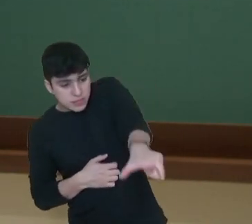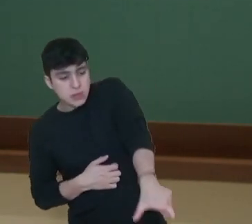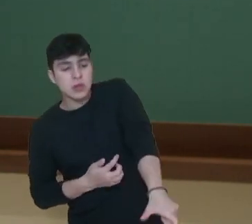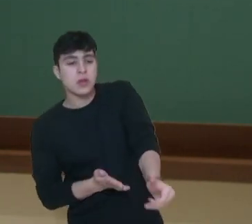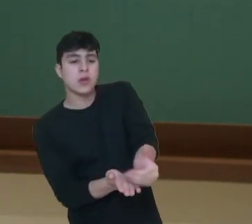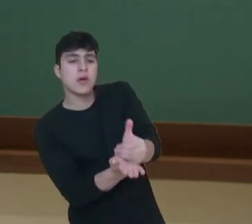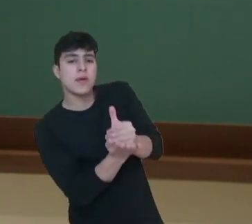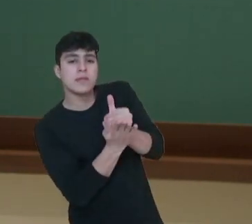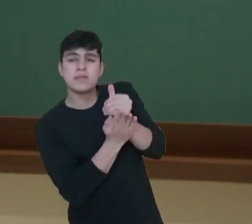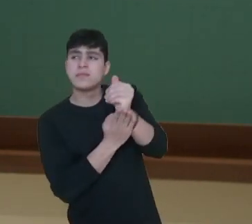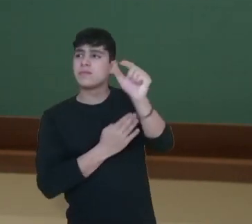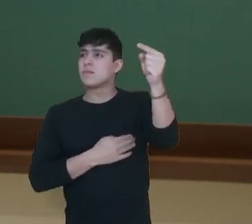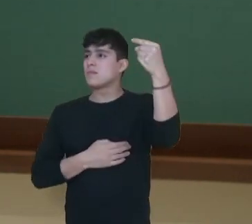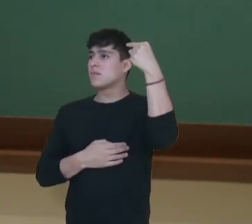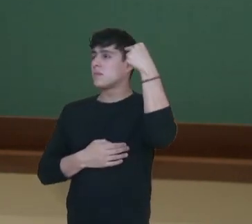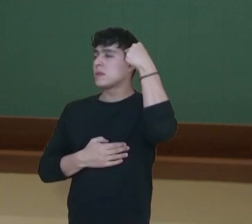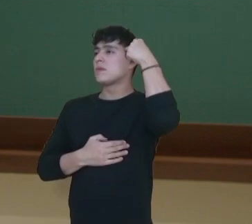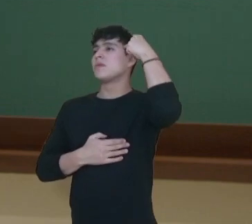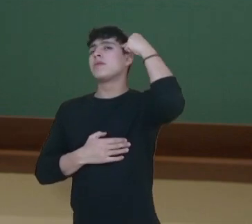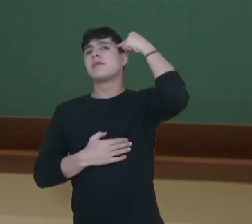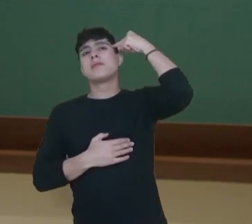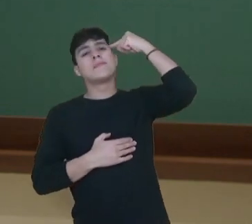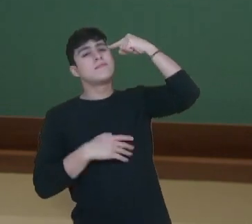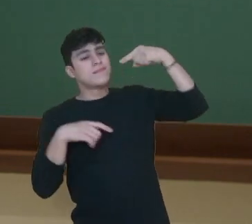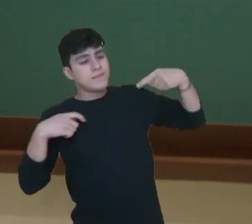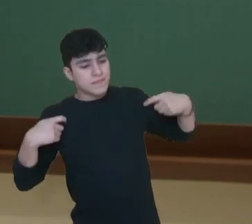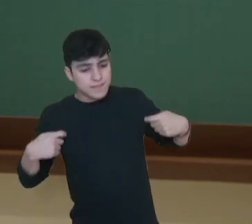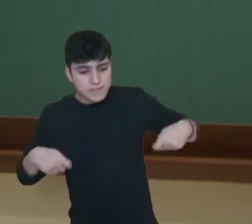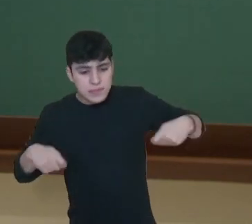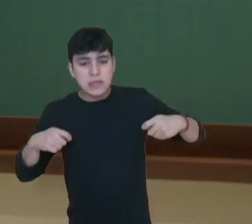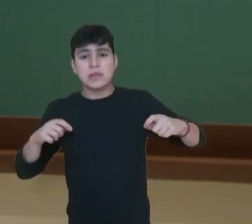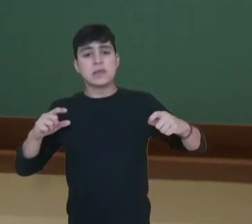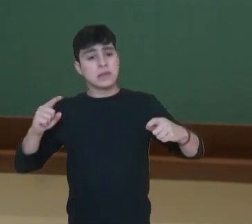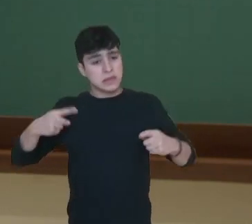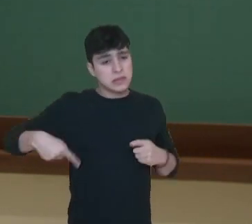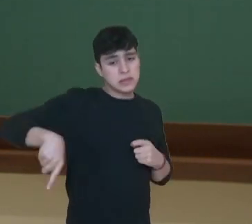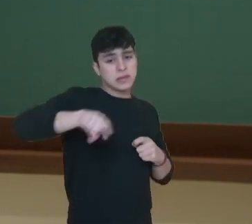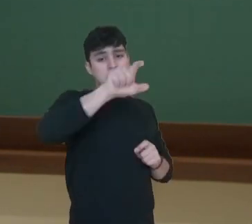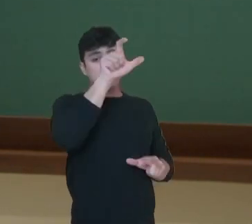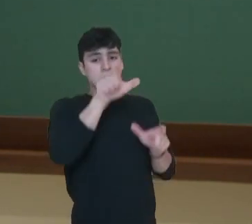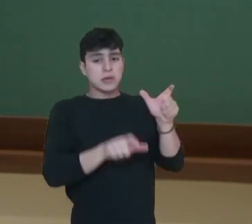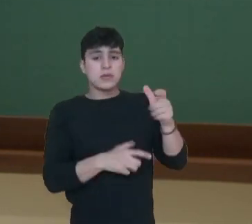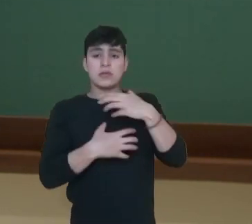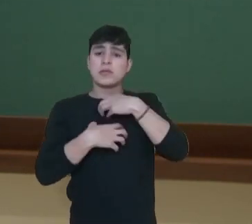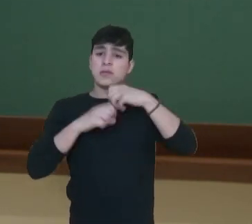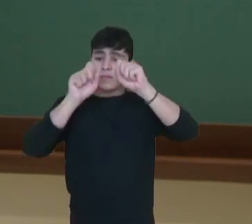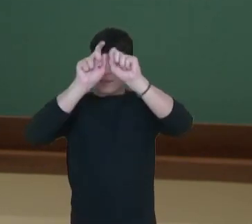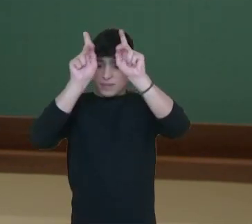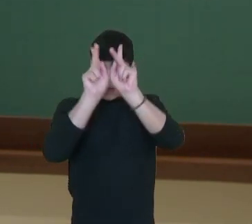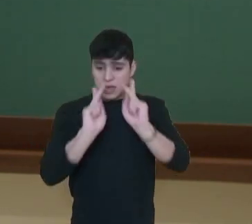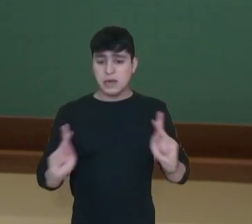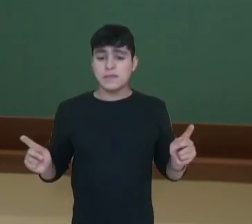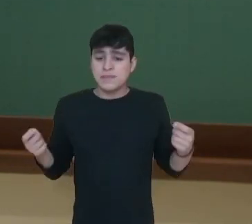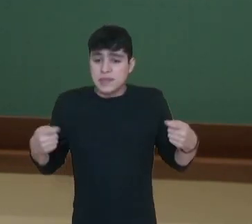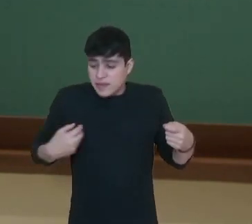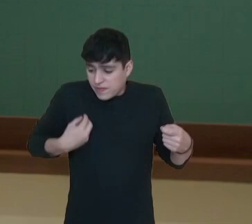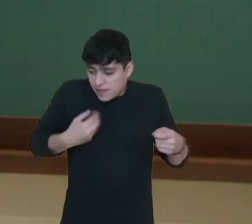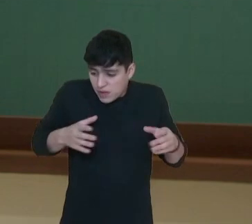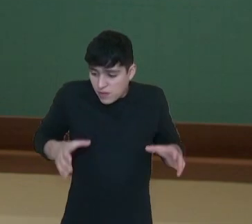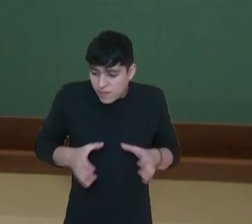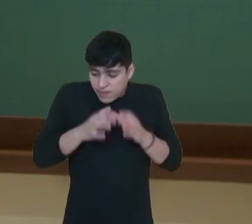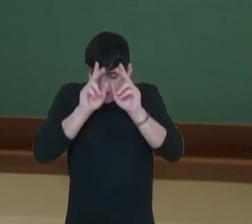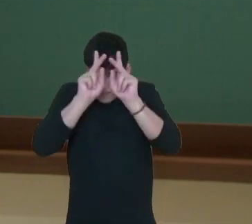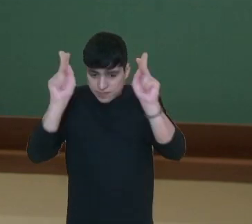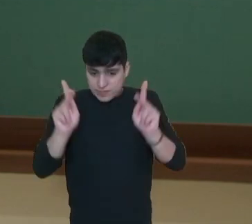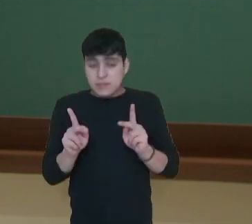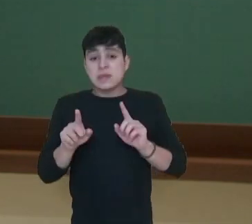de tentar fazer com que as pessoas vivessem de uma maneira mais pacífica. Gandhi retorna para